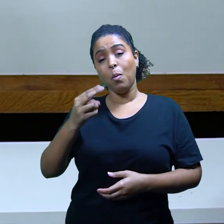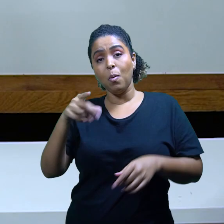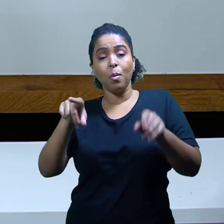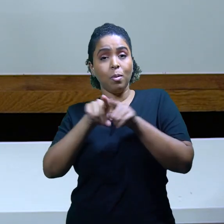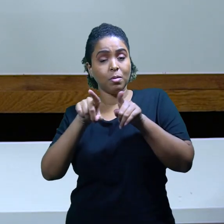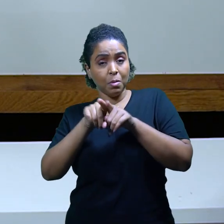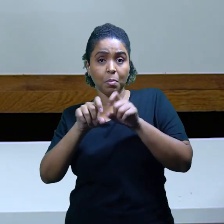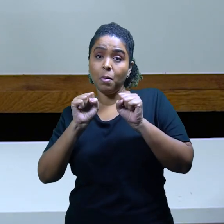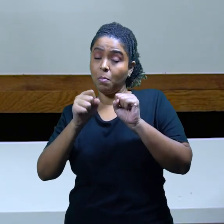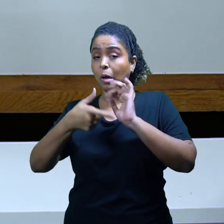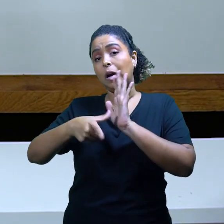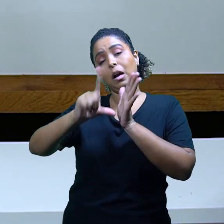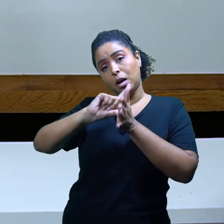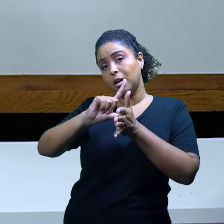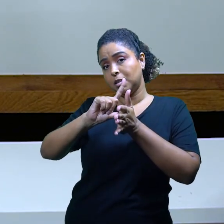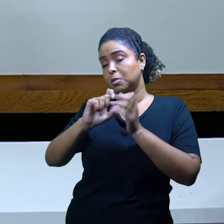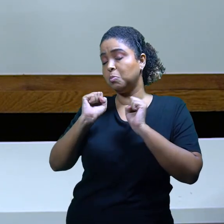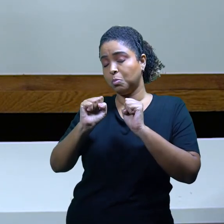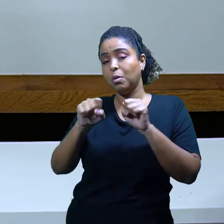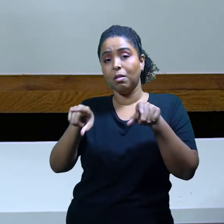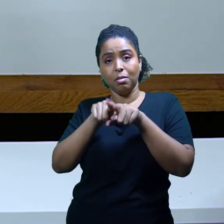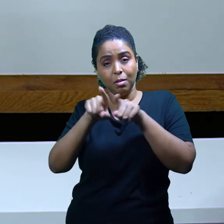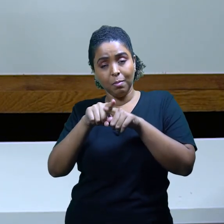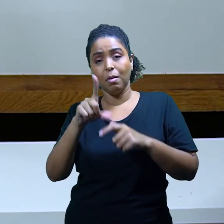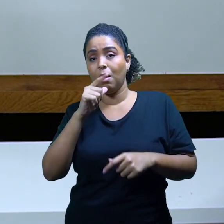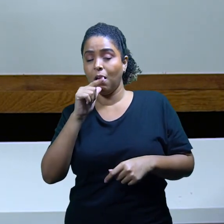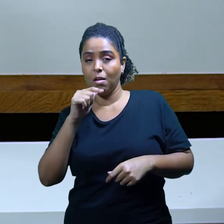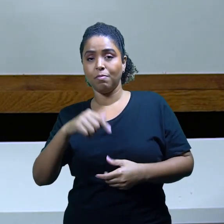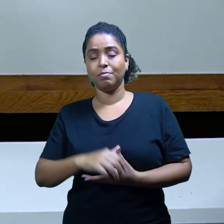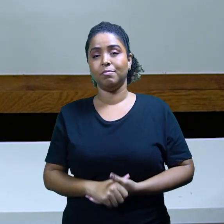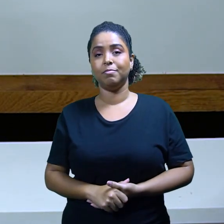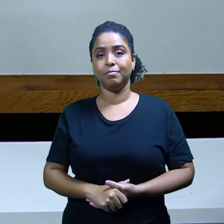Ou se você achar melhor, você pode molhar antes também de colocar.